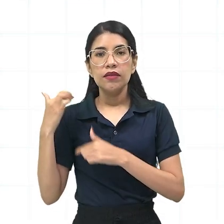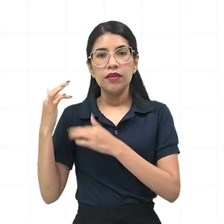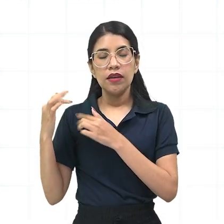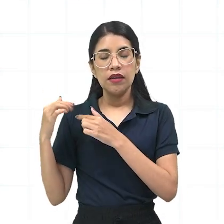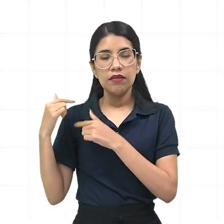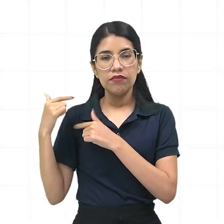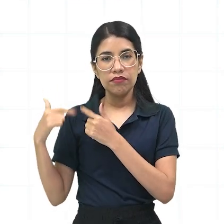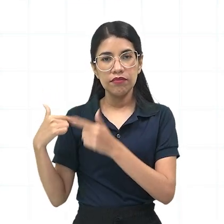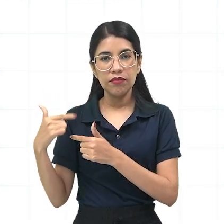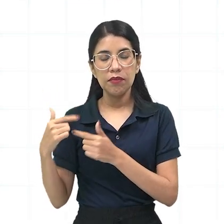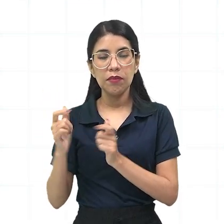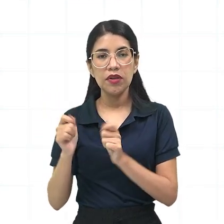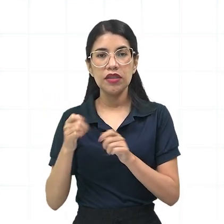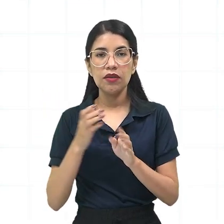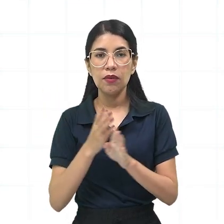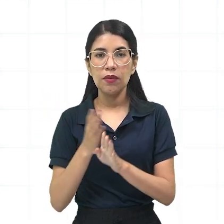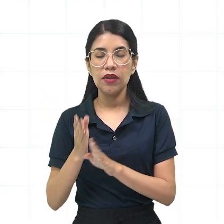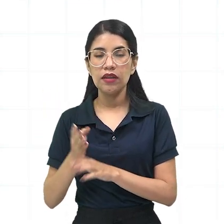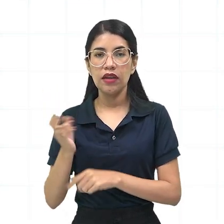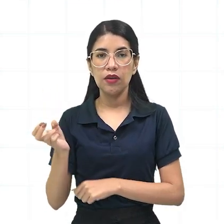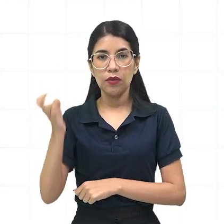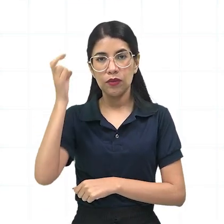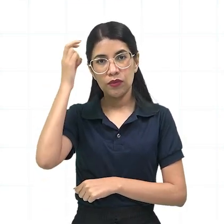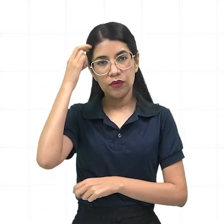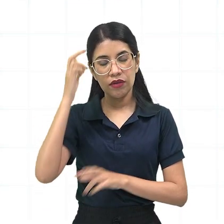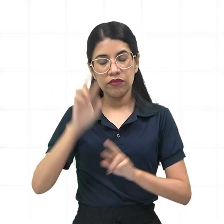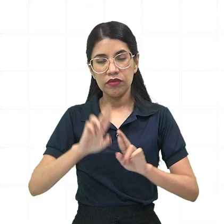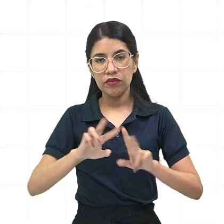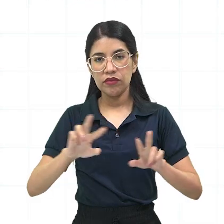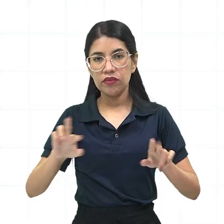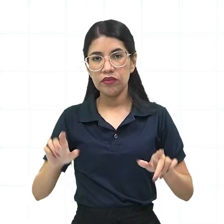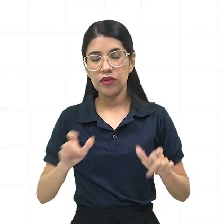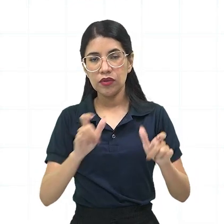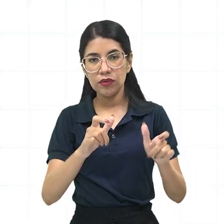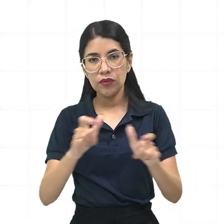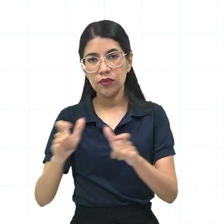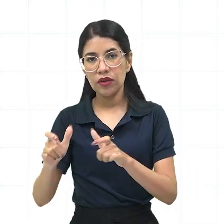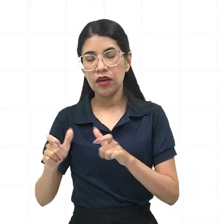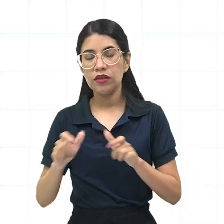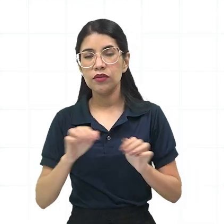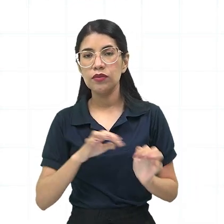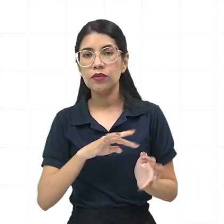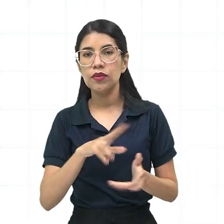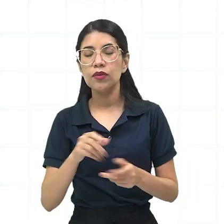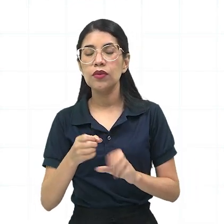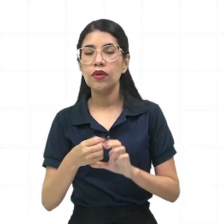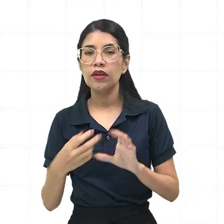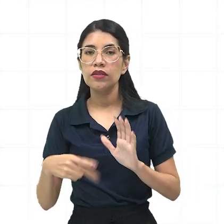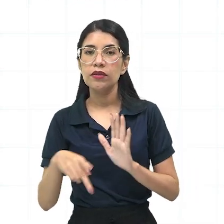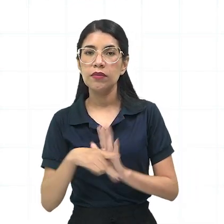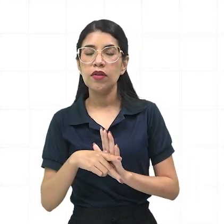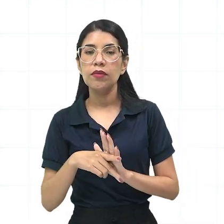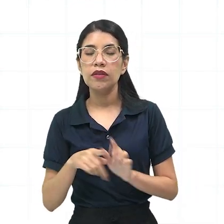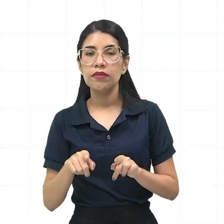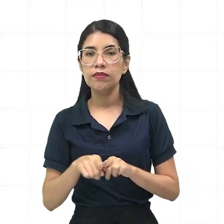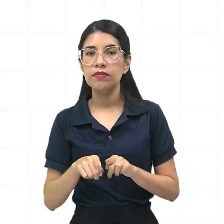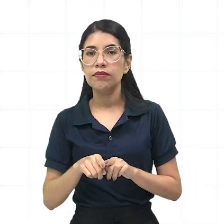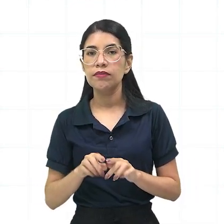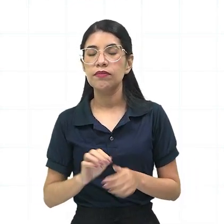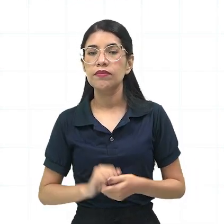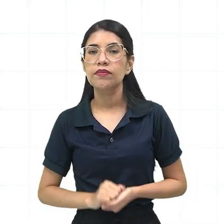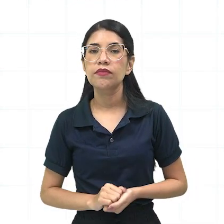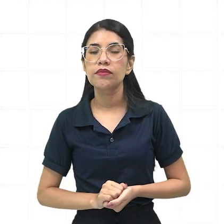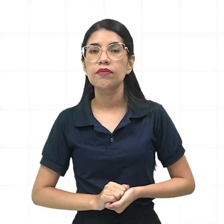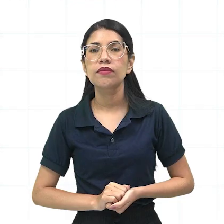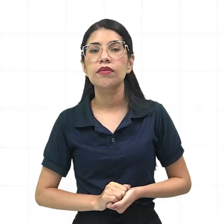encontrada em diversas culturas ao redor do mundo, cada uma com sua própria característica e peculiaridade.